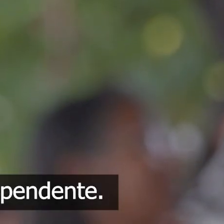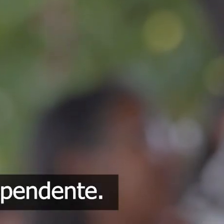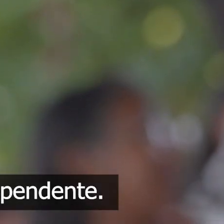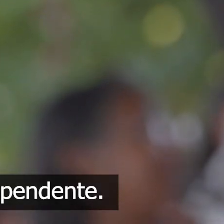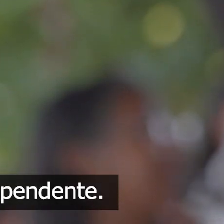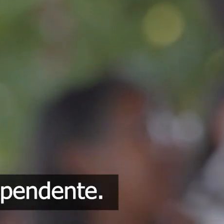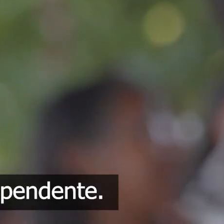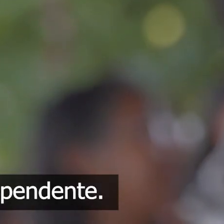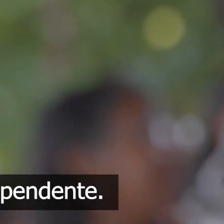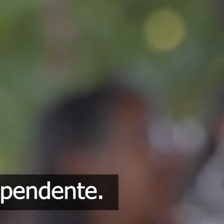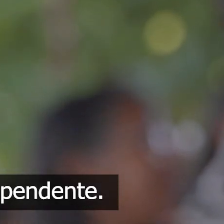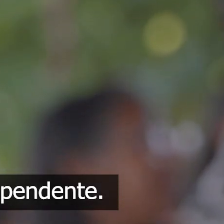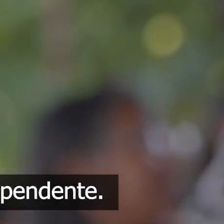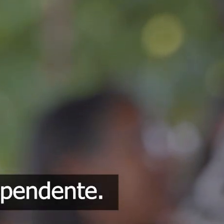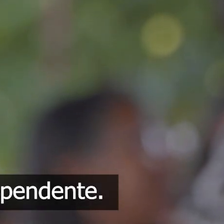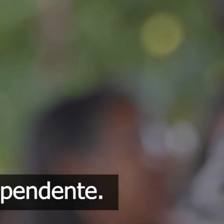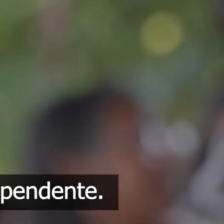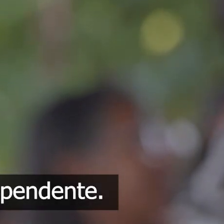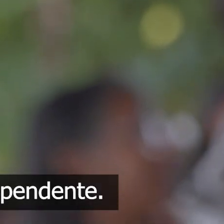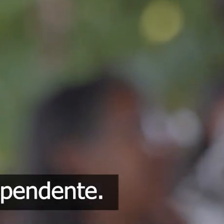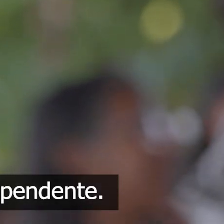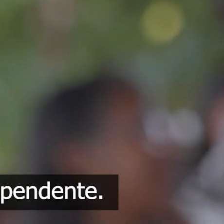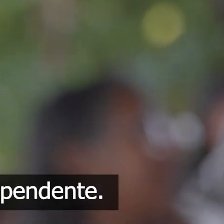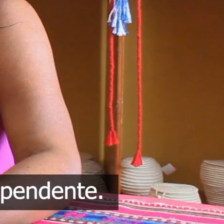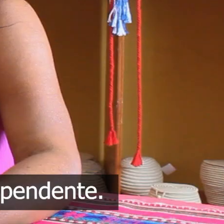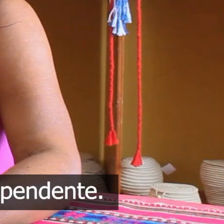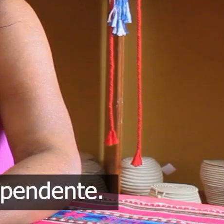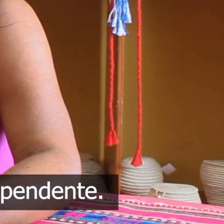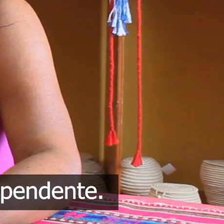E mi no marcon